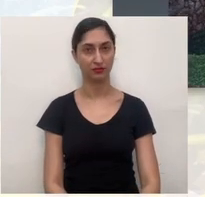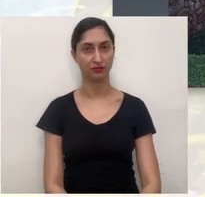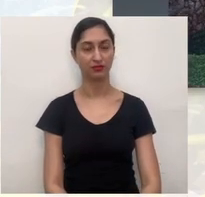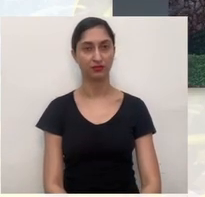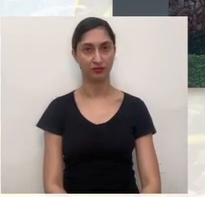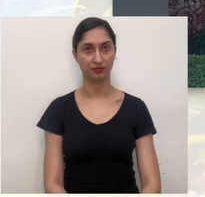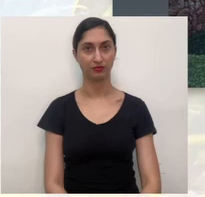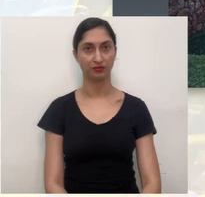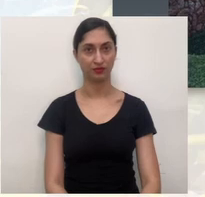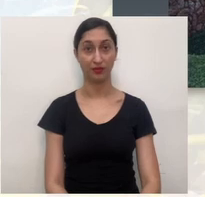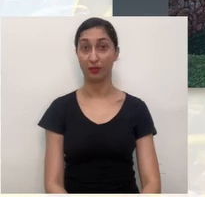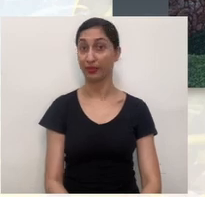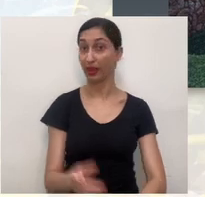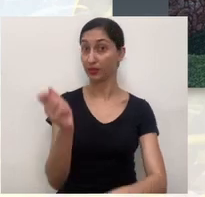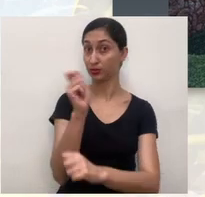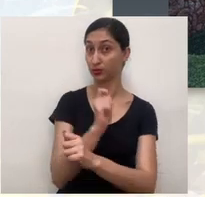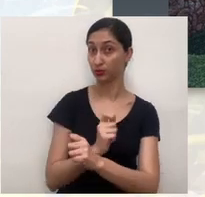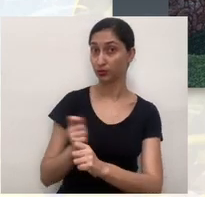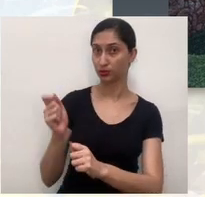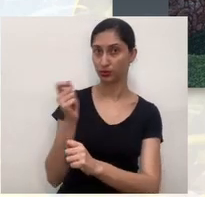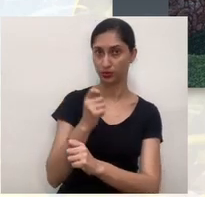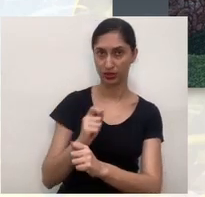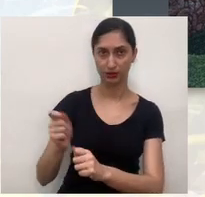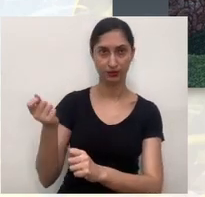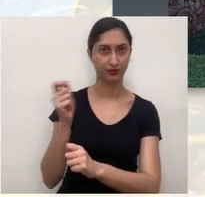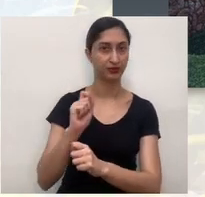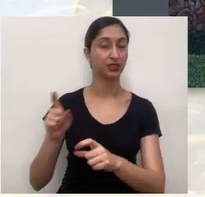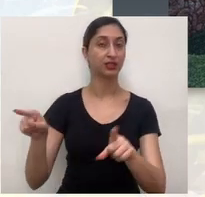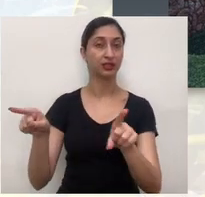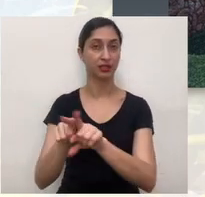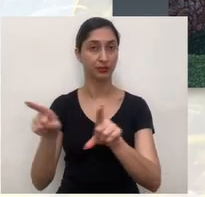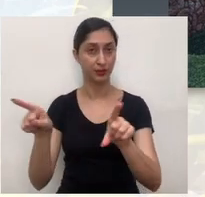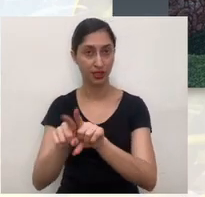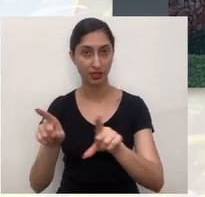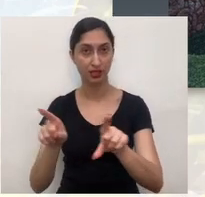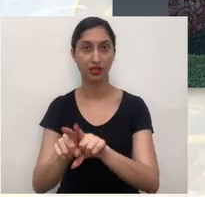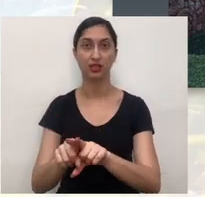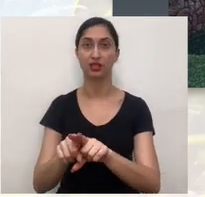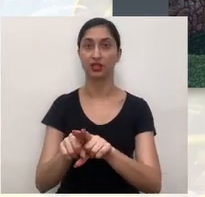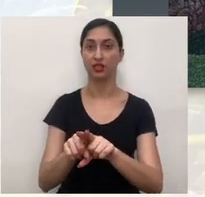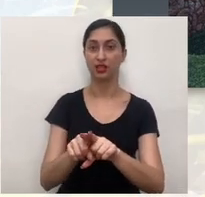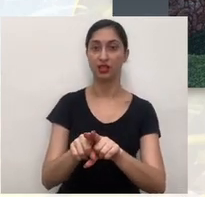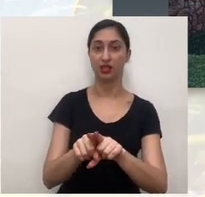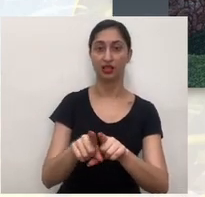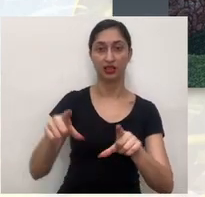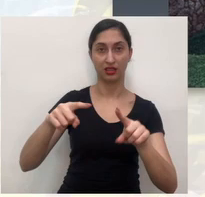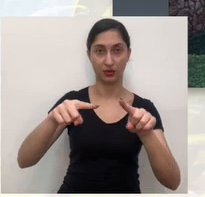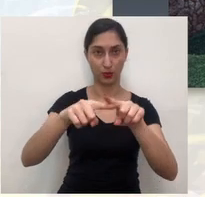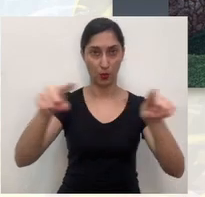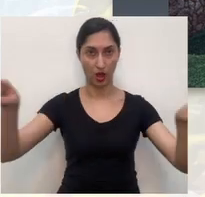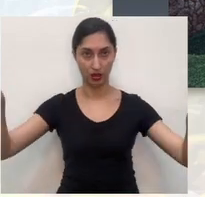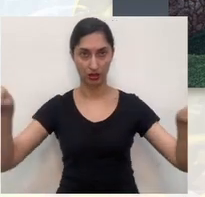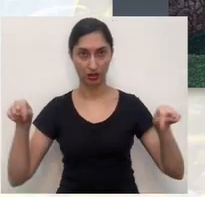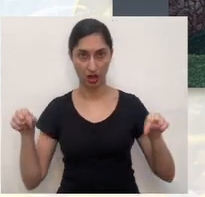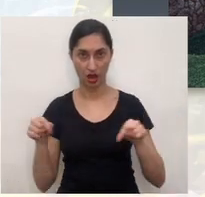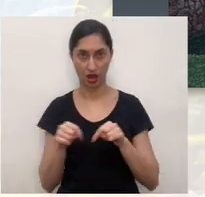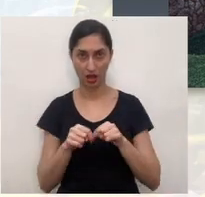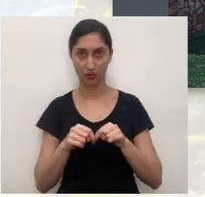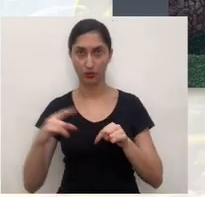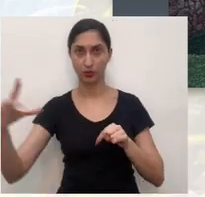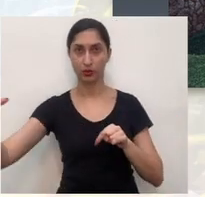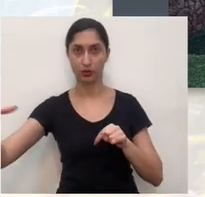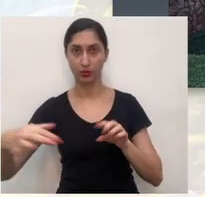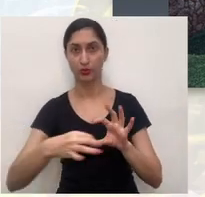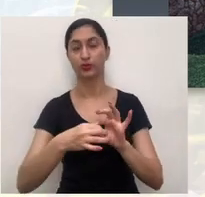A escultura está no encontro das diagonais de um quadrado desse. Então, um ponto notável,